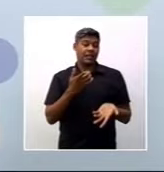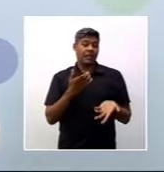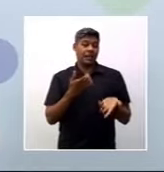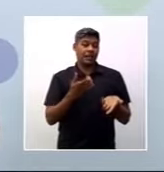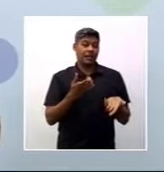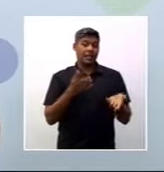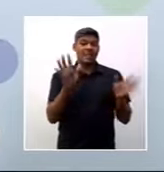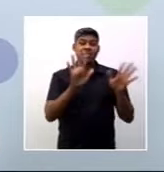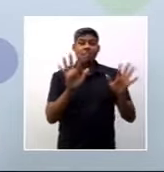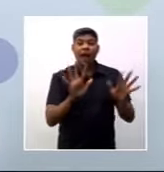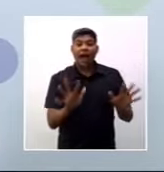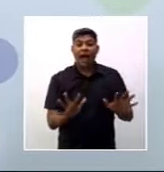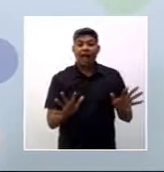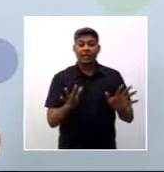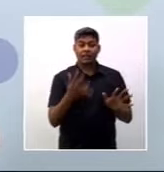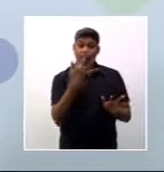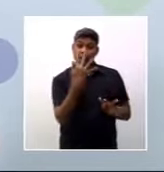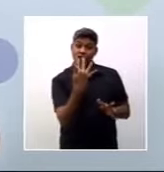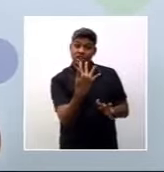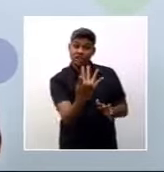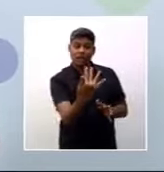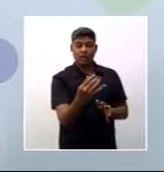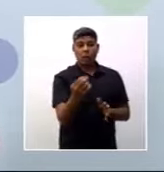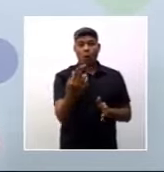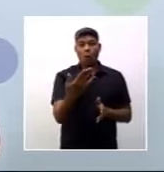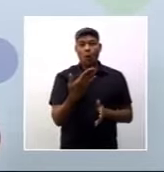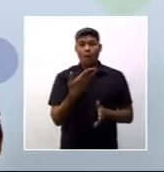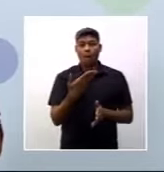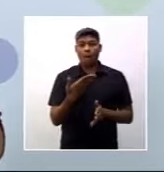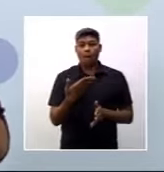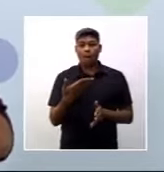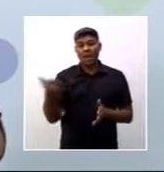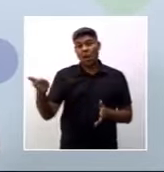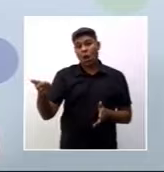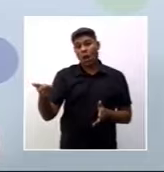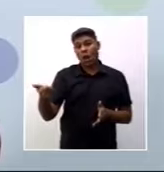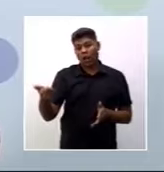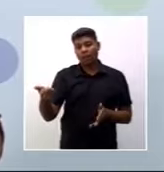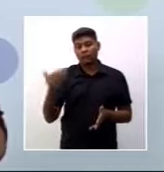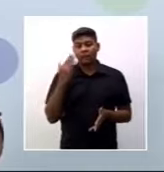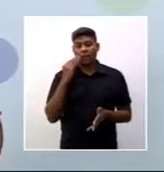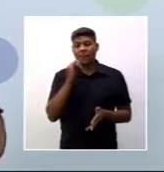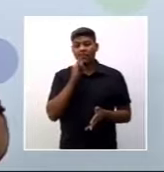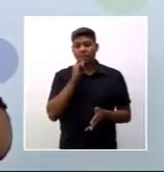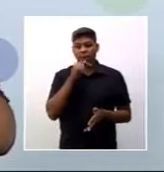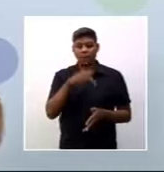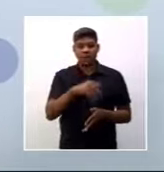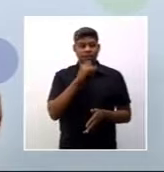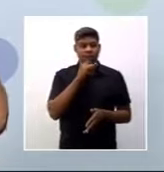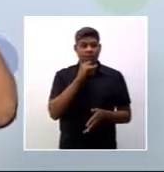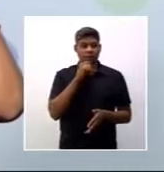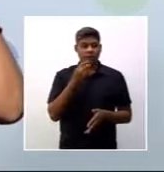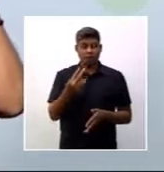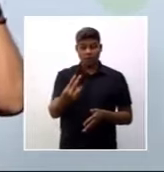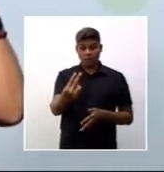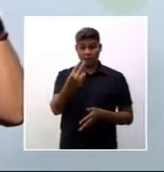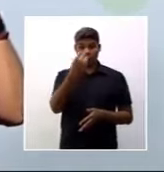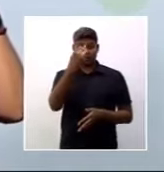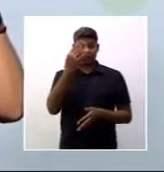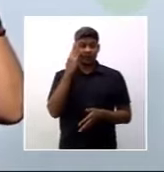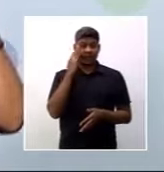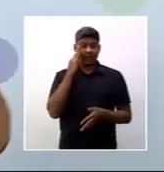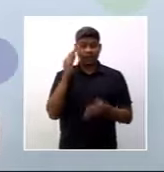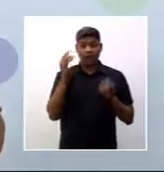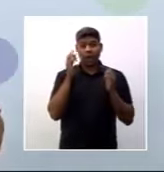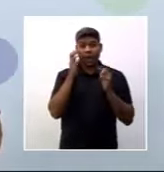de deixar a imagem mais atrativa ou melhorar alguma coisa eu vou dar um exemplo aqui por exemplo vocês também dependendo